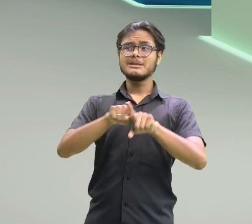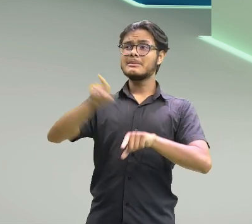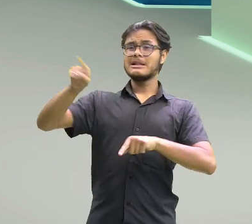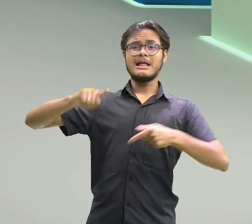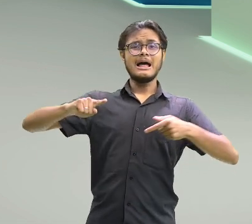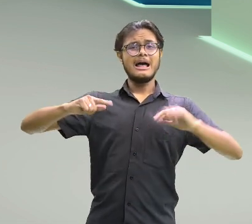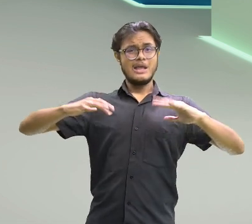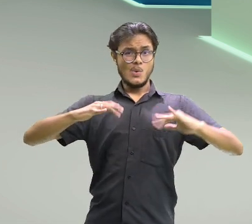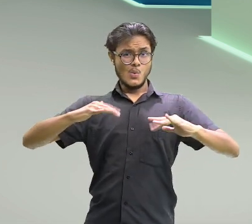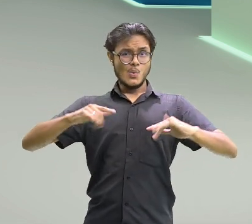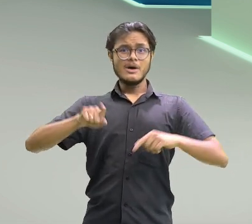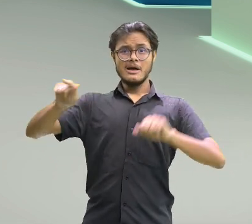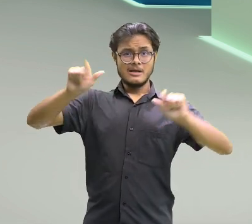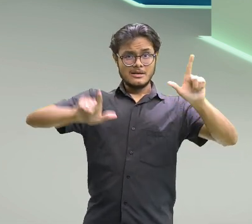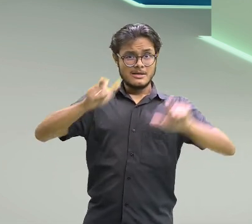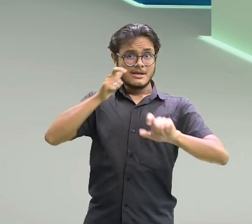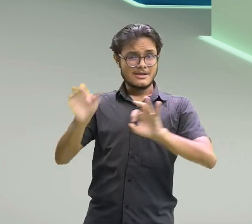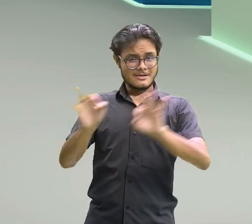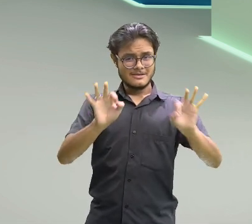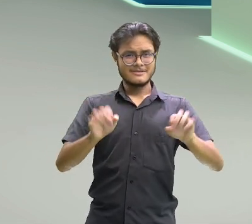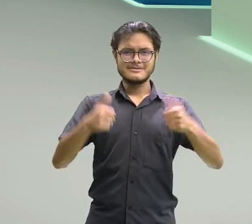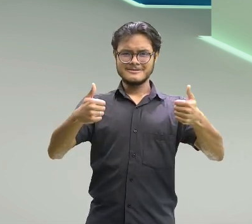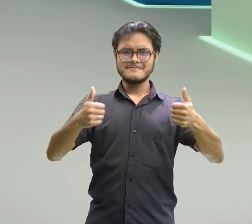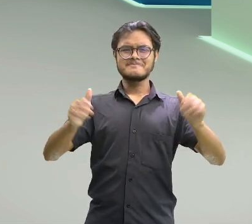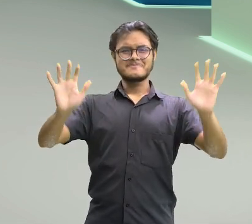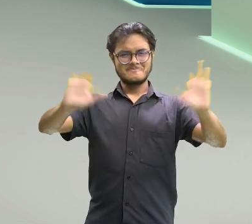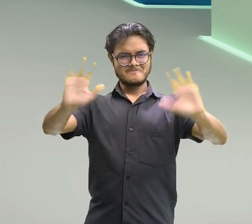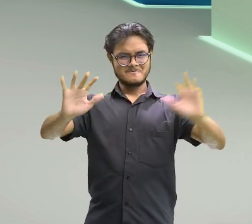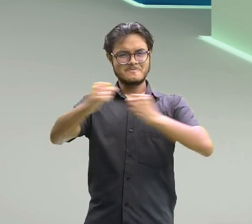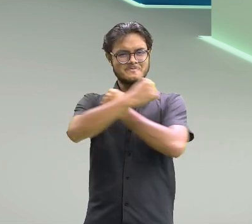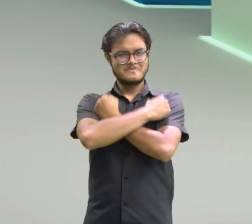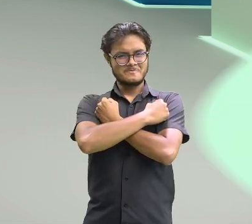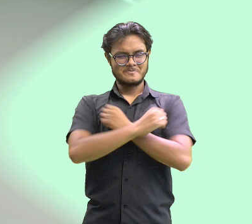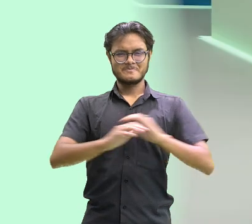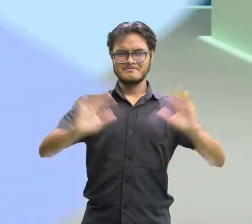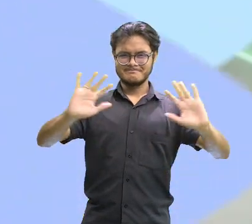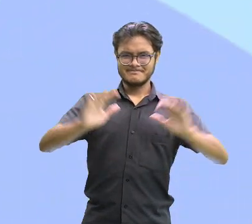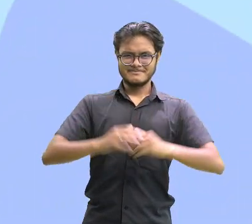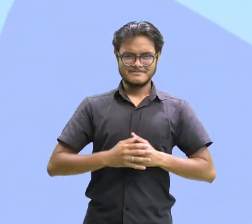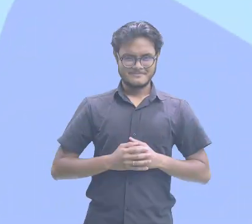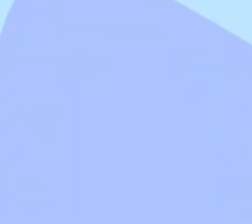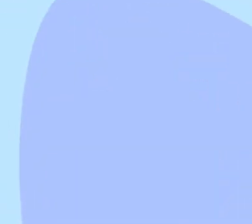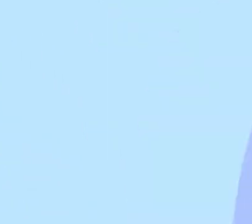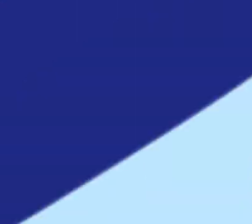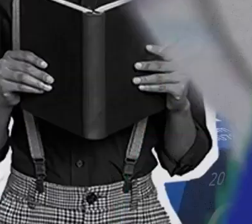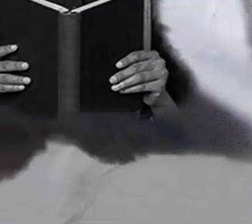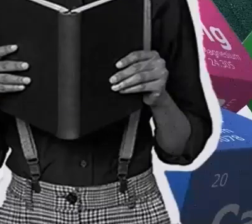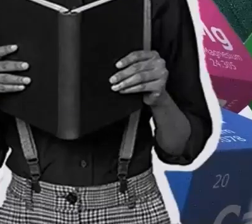Águas, encontro para vocês, tá beleza? Até a próxima e fique com Deus.